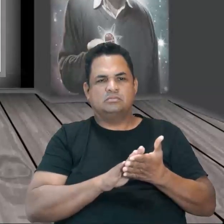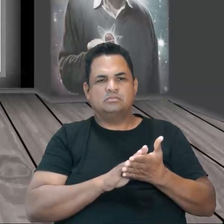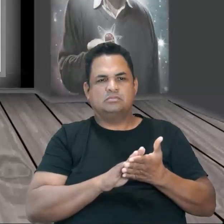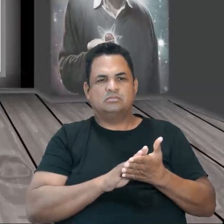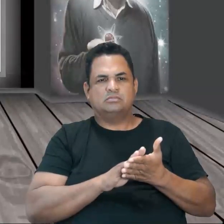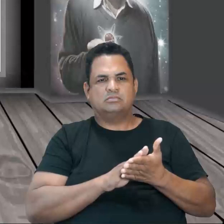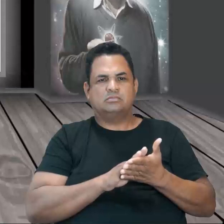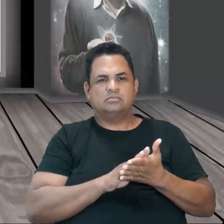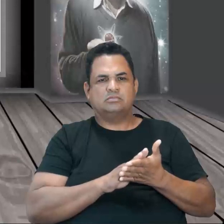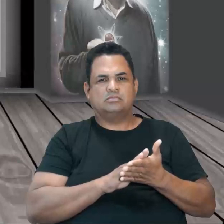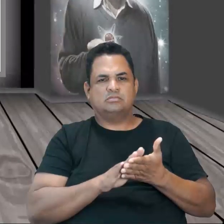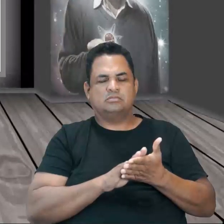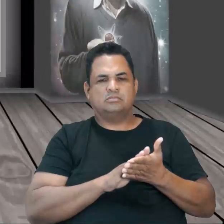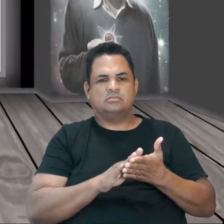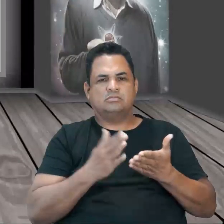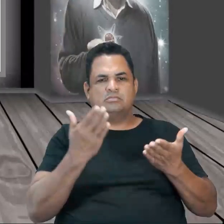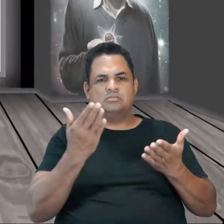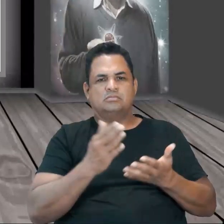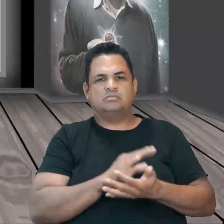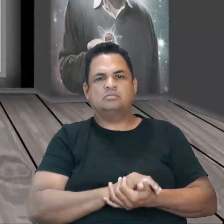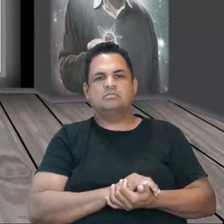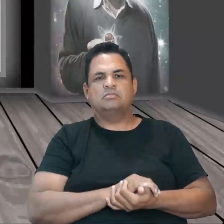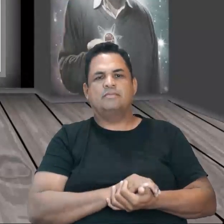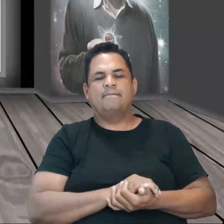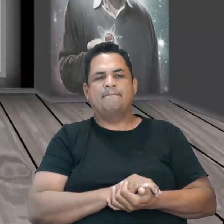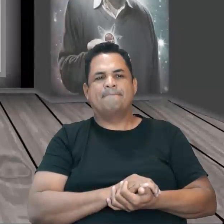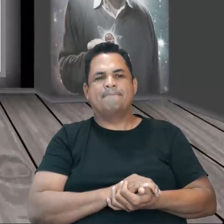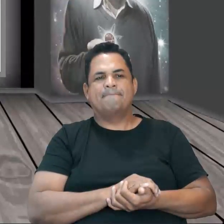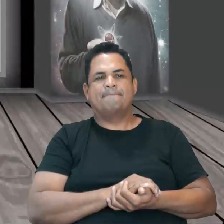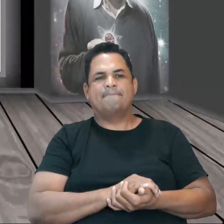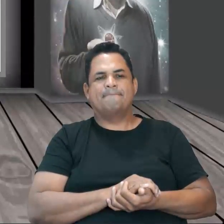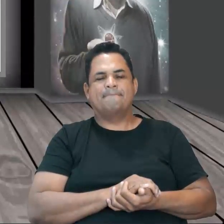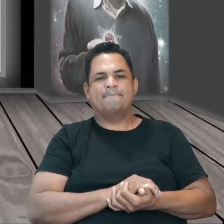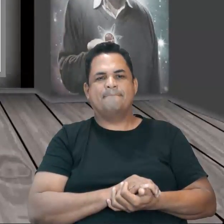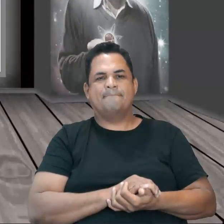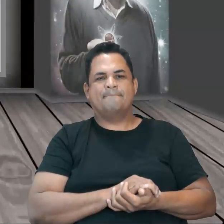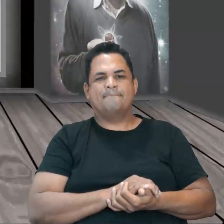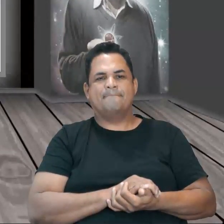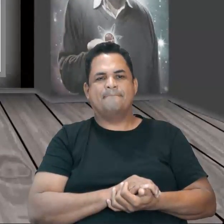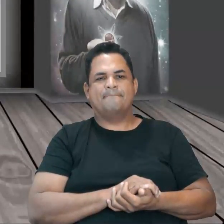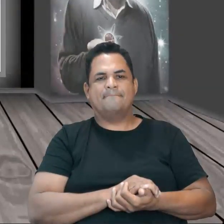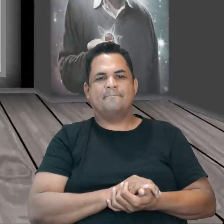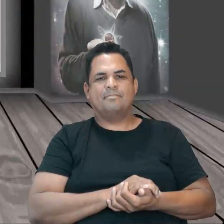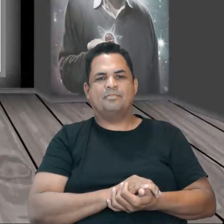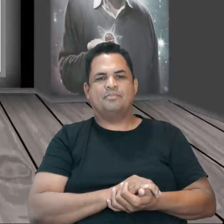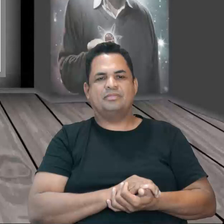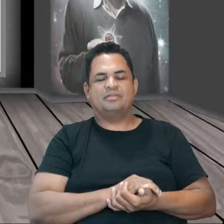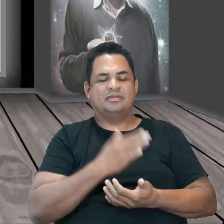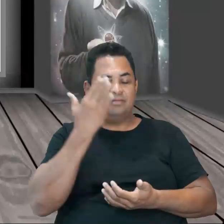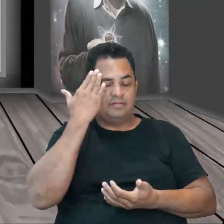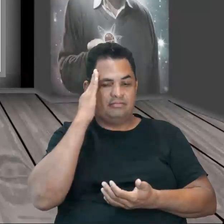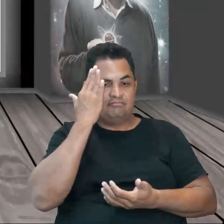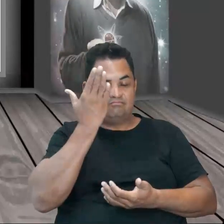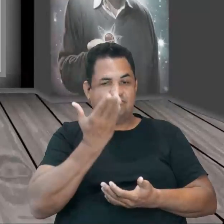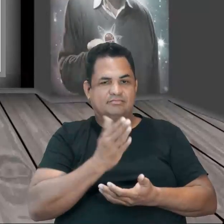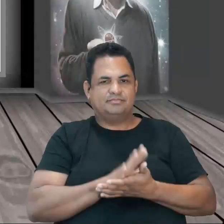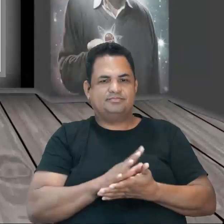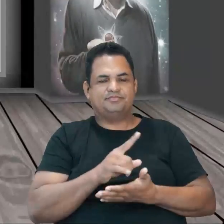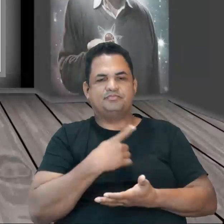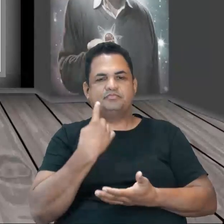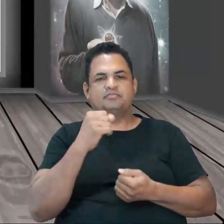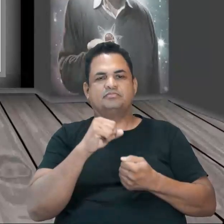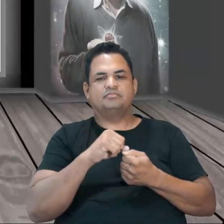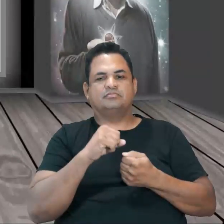por, aqui é por atrito. E o lápis ficar firme? Você já vai entender o que é. Aqui nós vamos